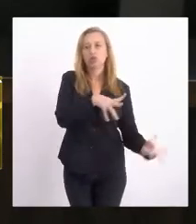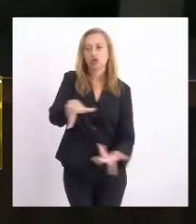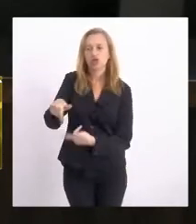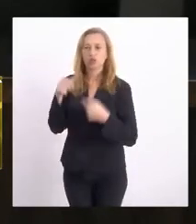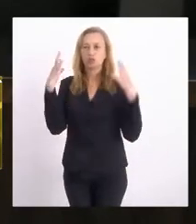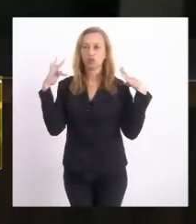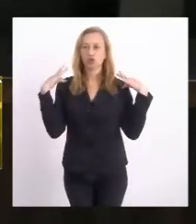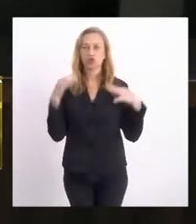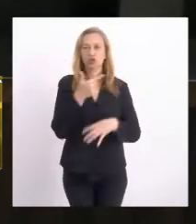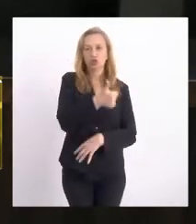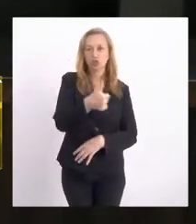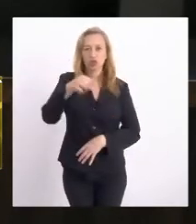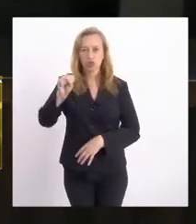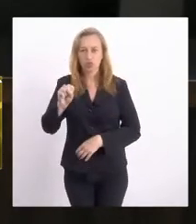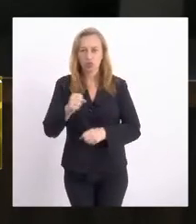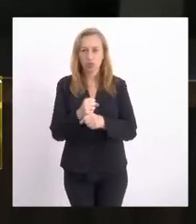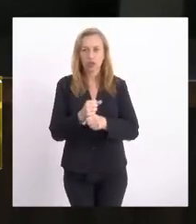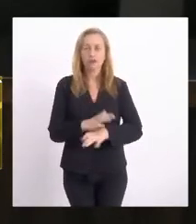2018